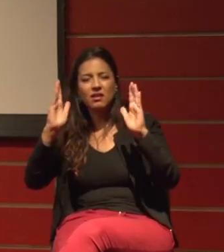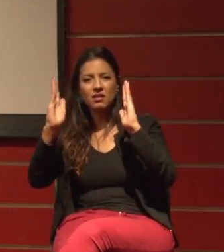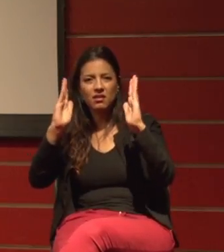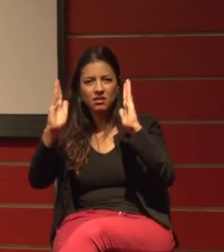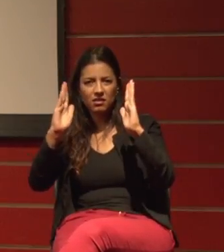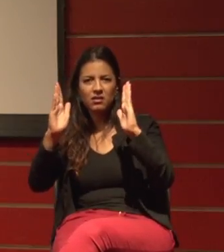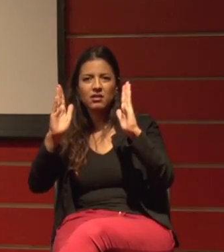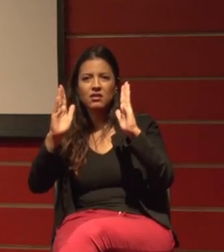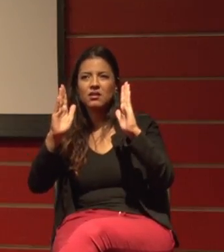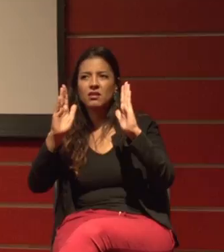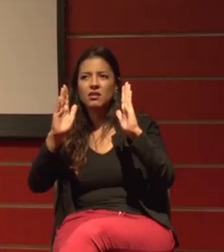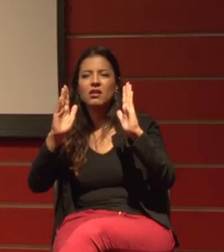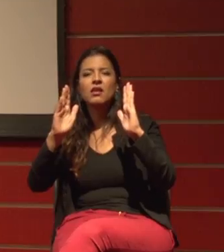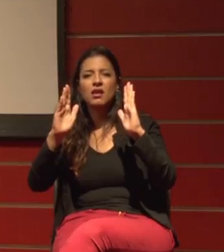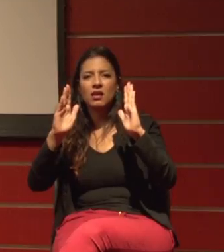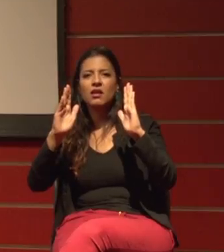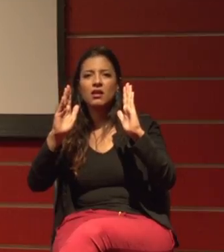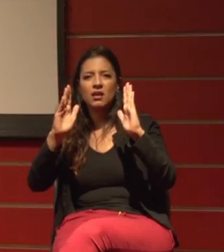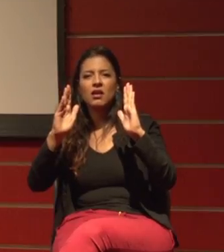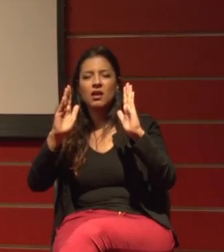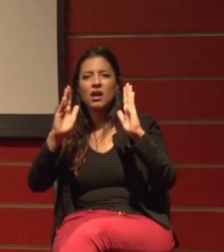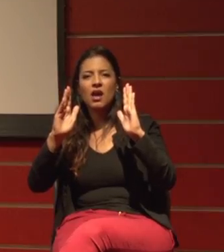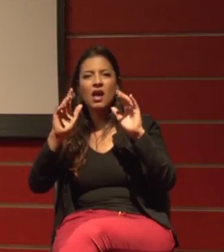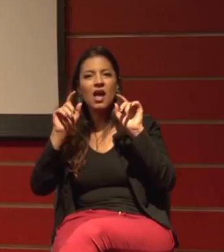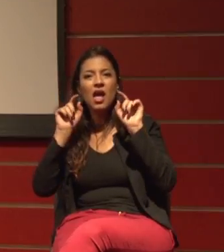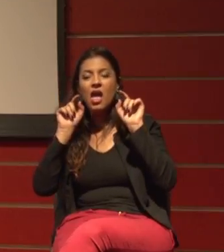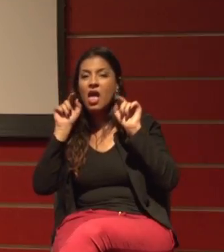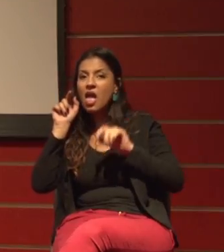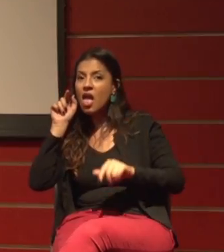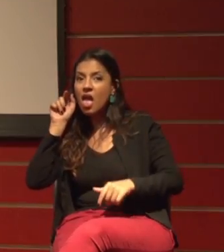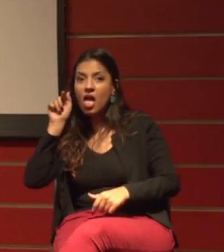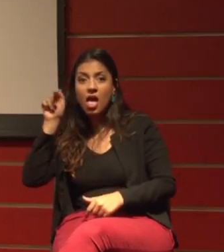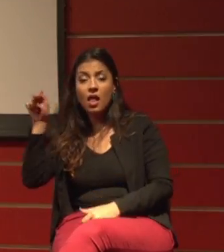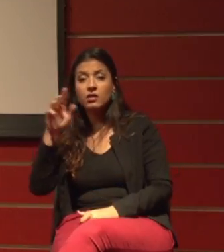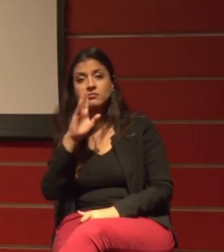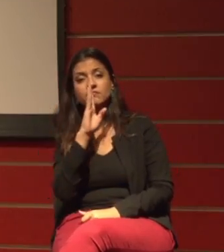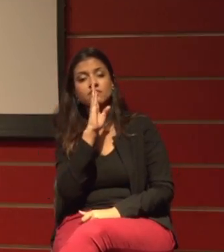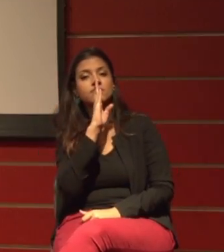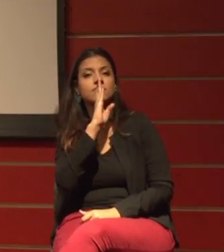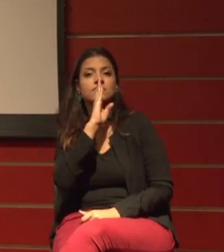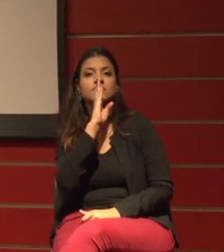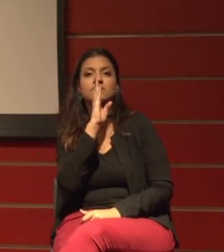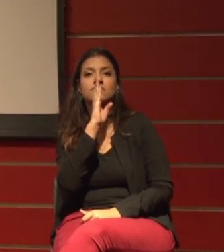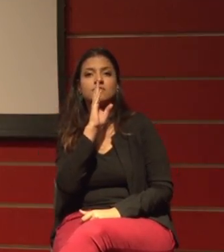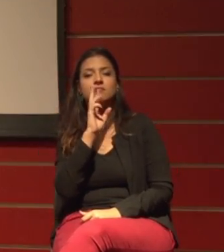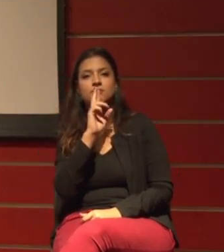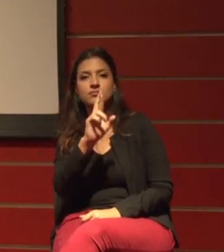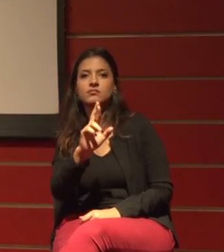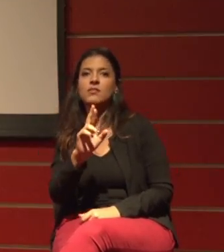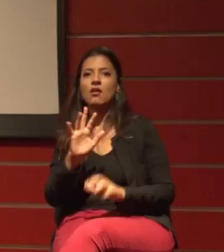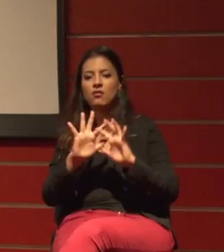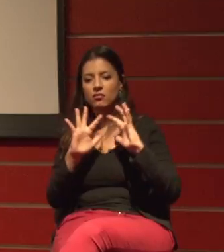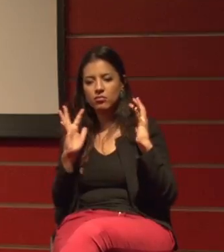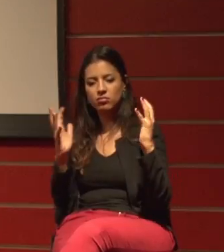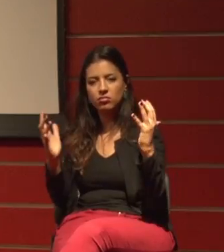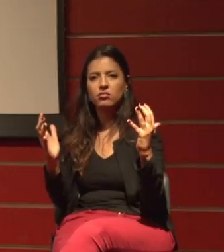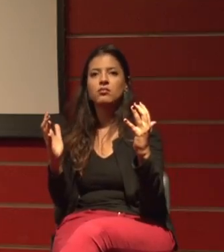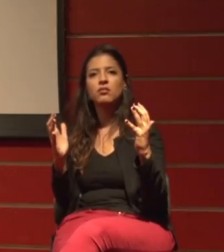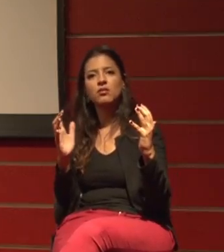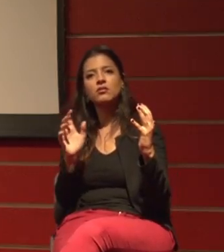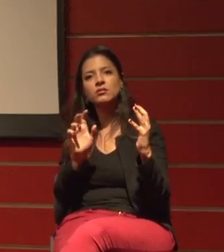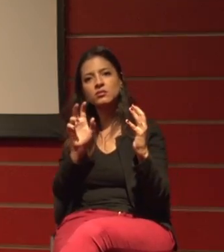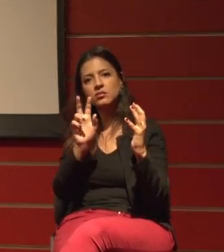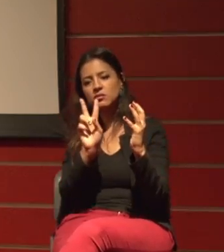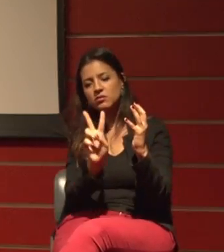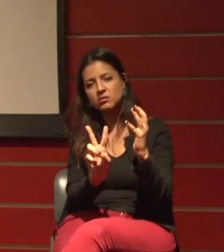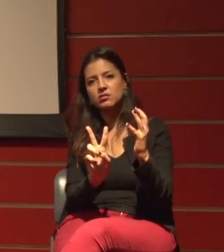obrigado não mas eu acho que o próprio fato dela não responder o silêncio todo o cenário atenção que vai ficando